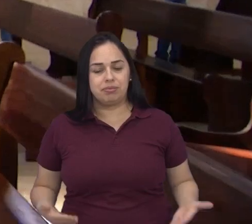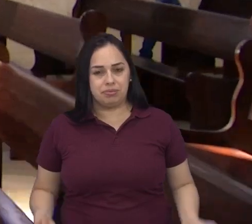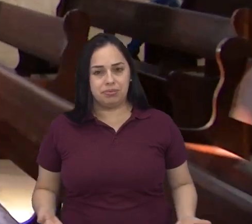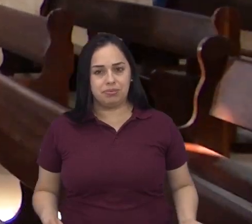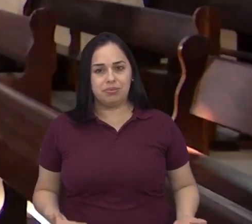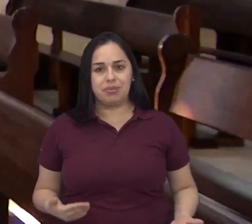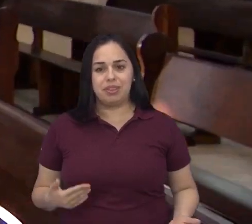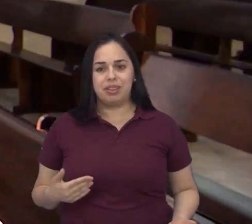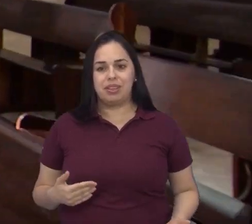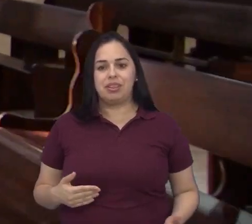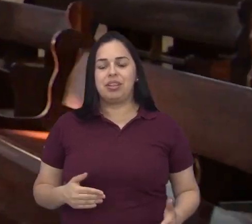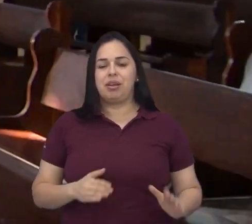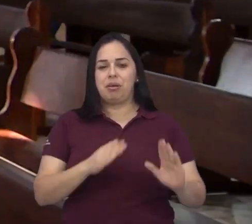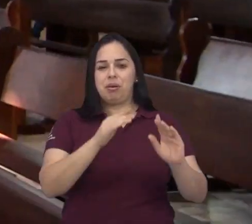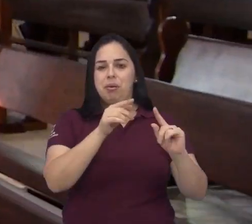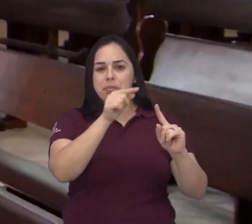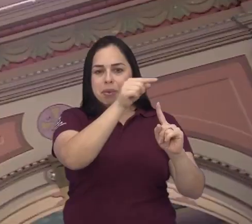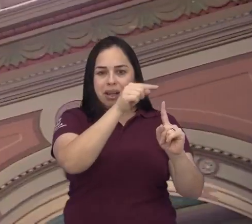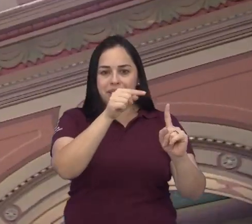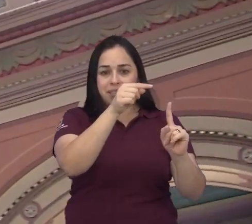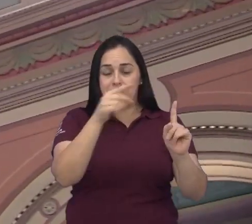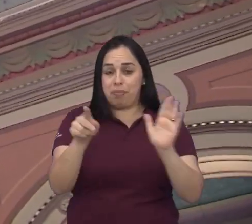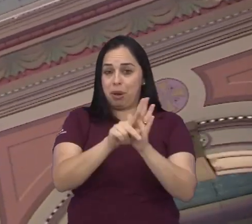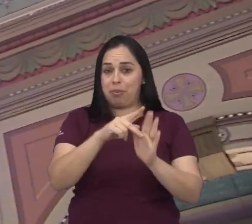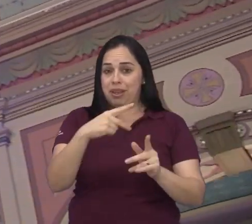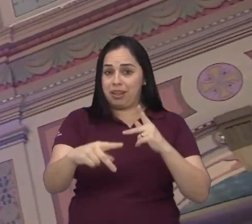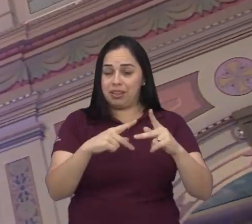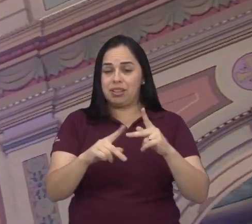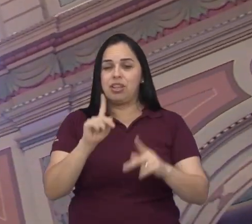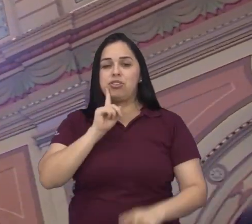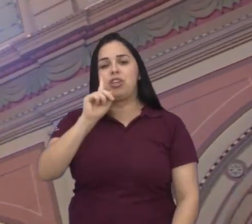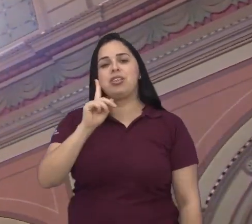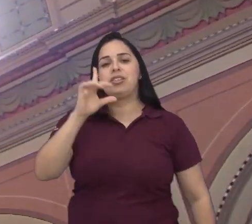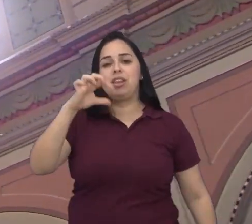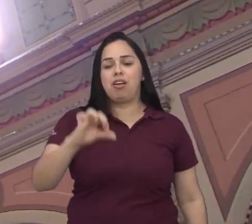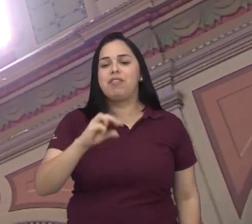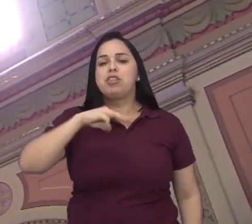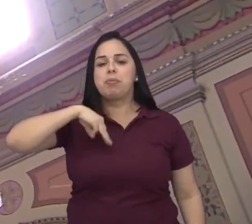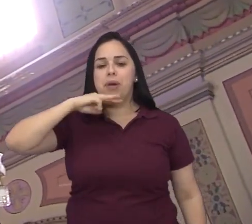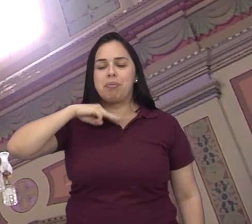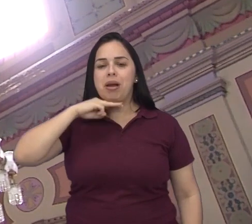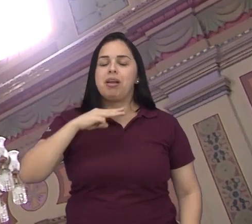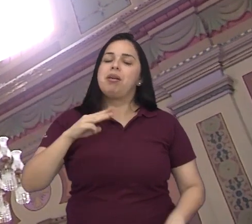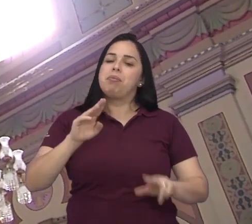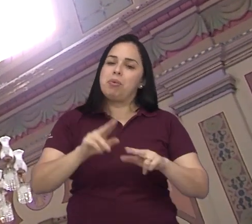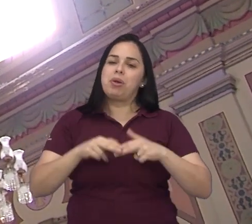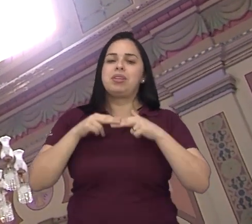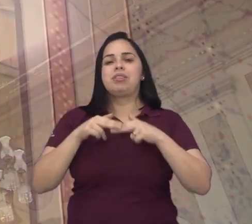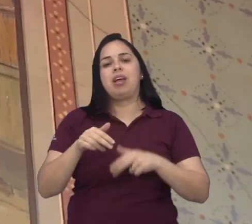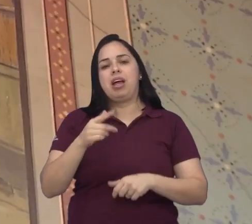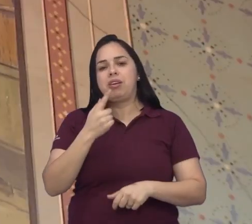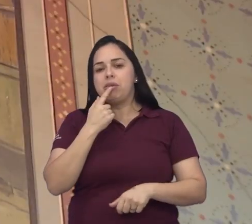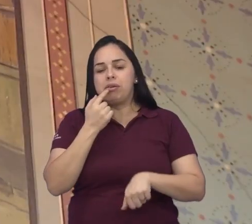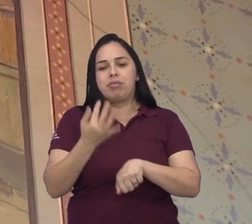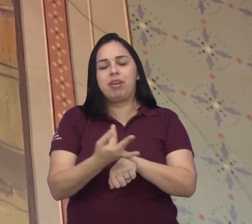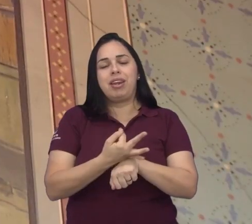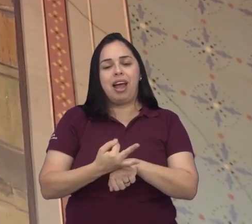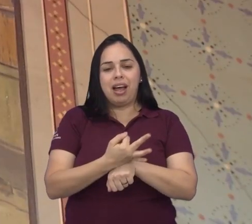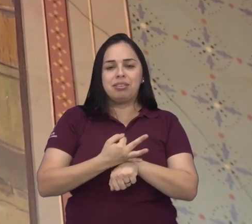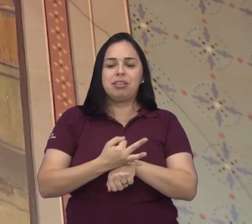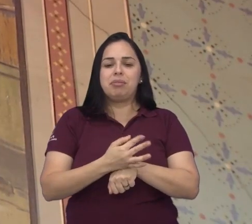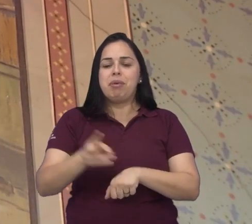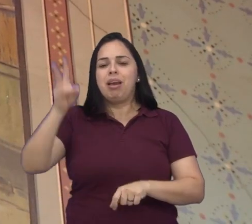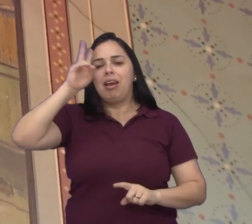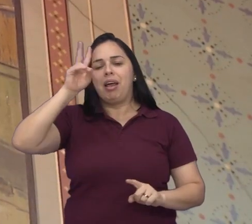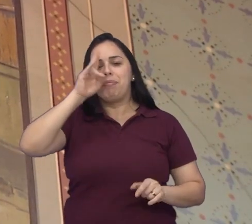Por ser considerado padroeiro da cidade, o dia 19 de março, dia de São José, é feriado municipal. Um dia para